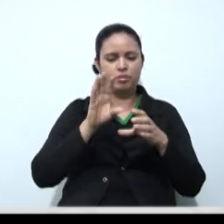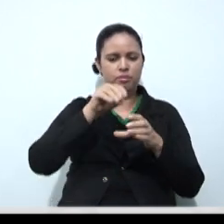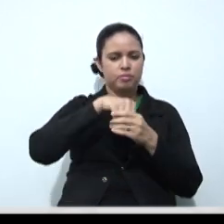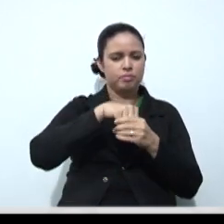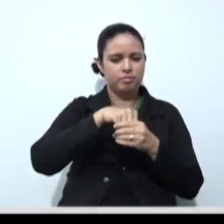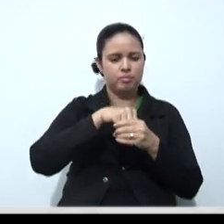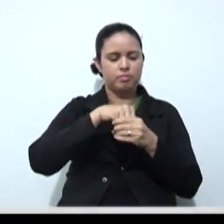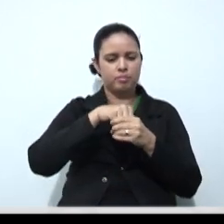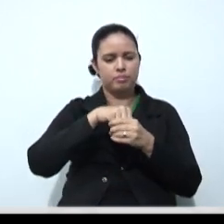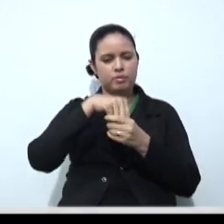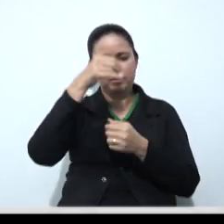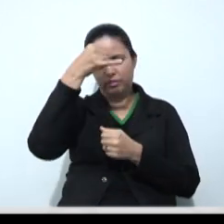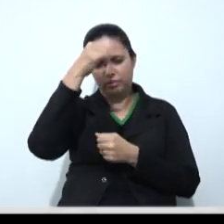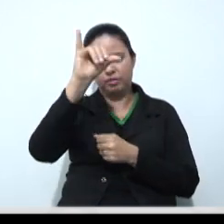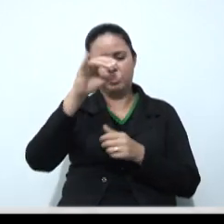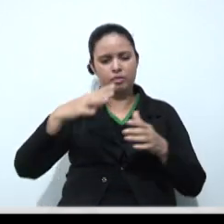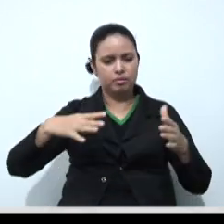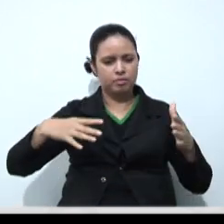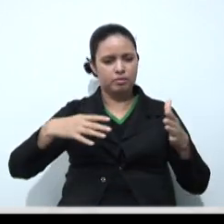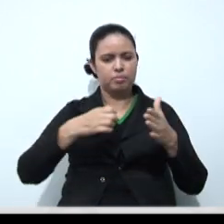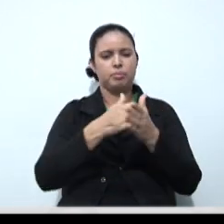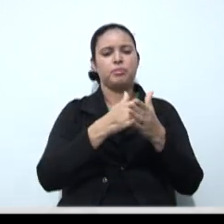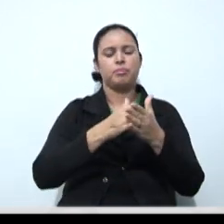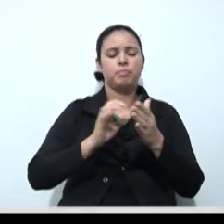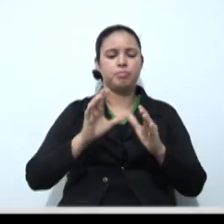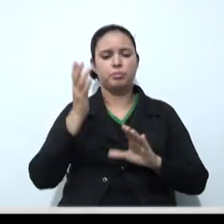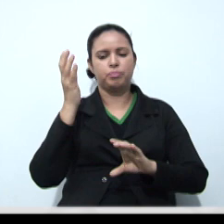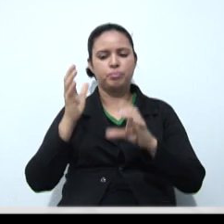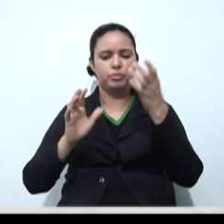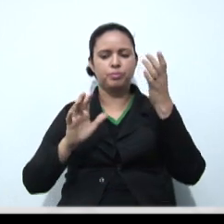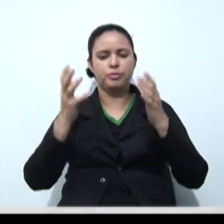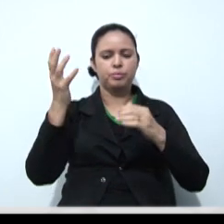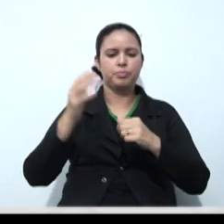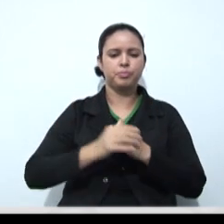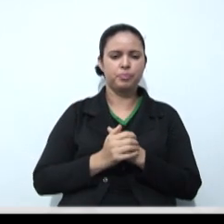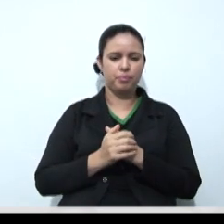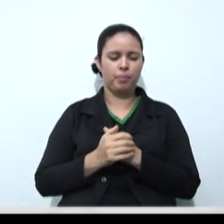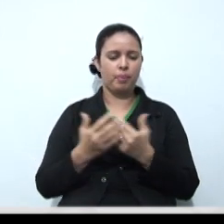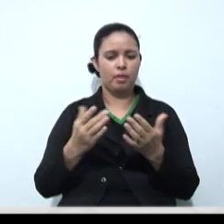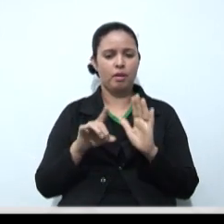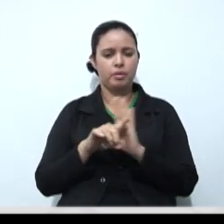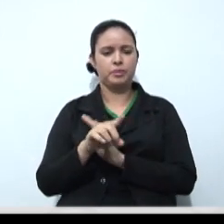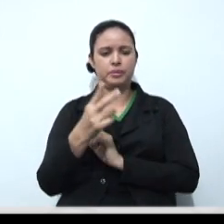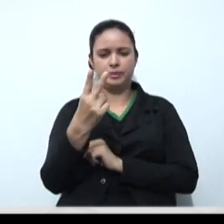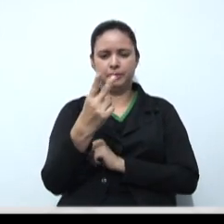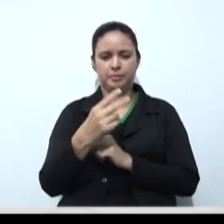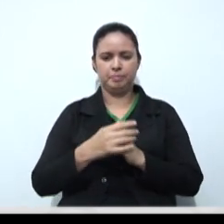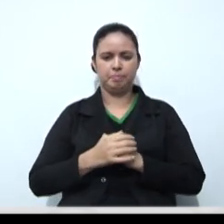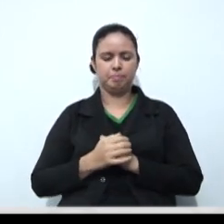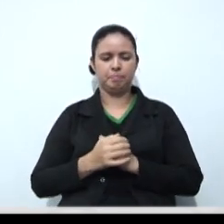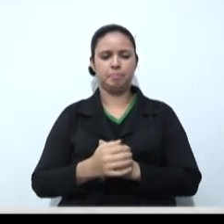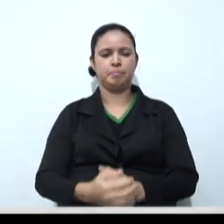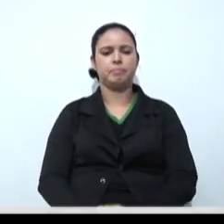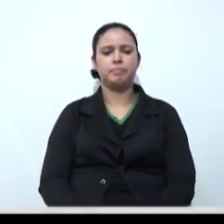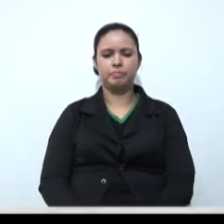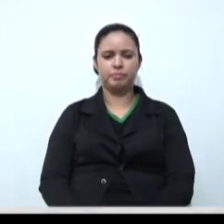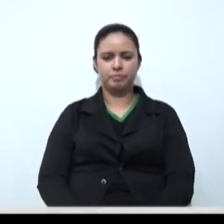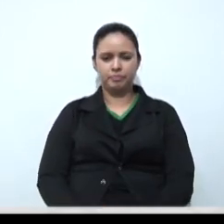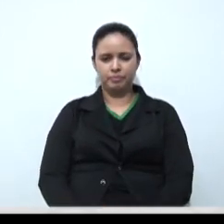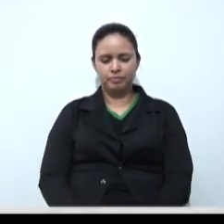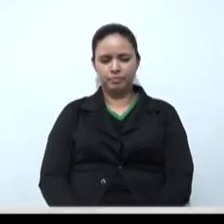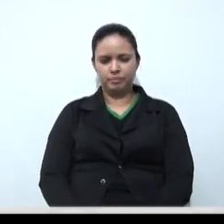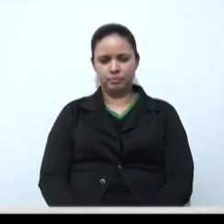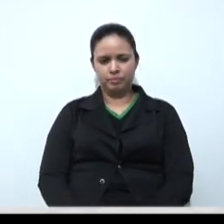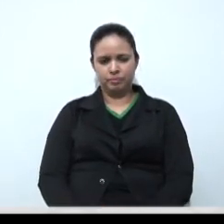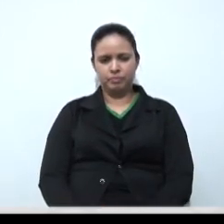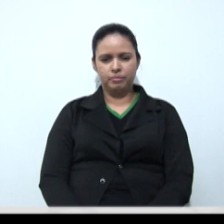de Prevenção de Acidentes. Parabéns aos alunos que responderam. Vamos para a questão número 2. Qual a principal missão